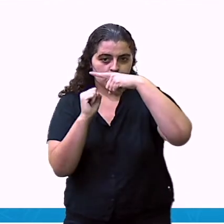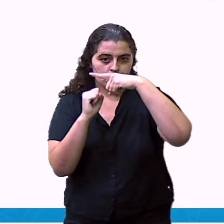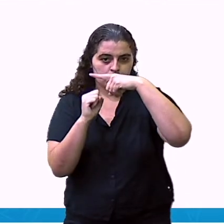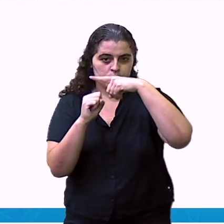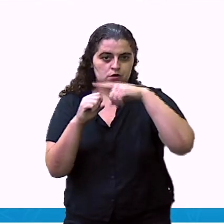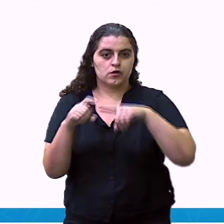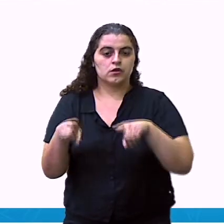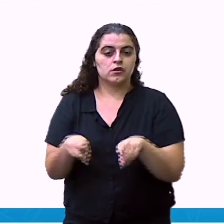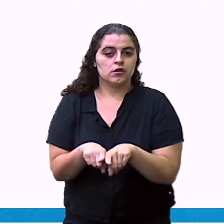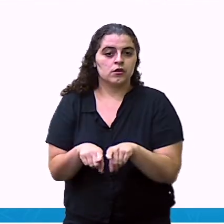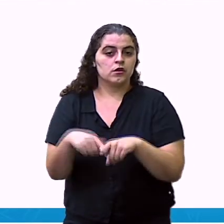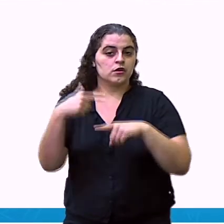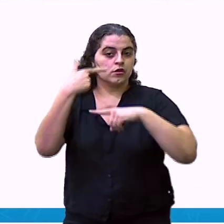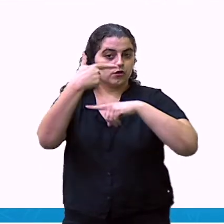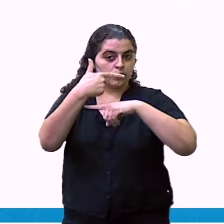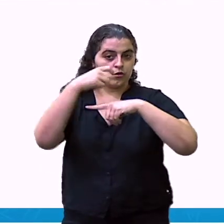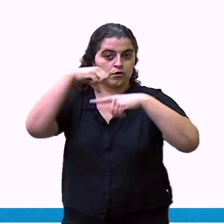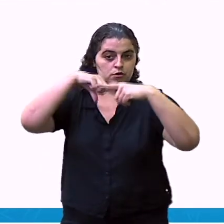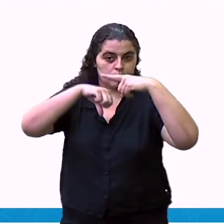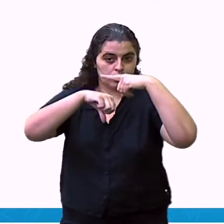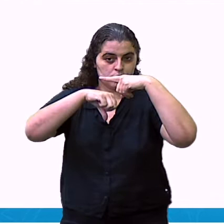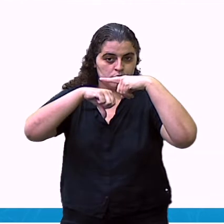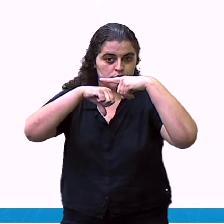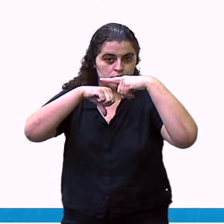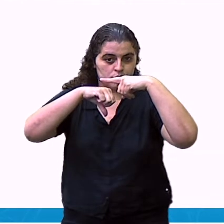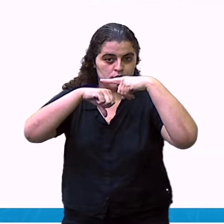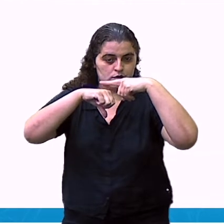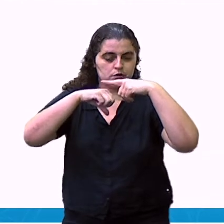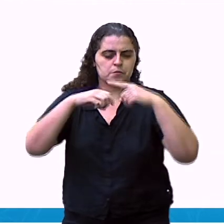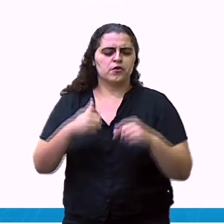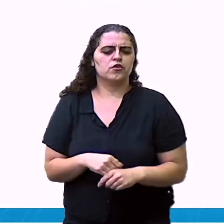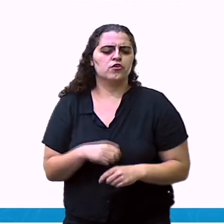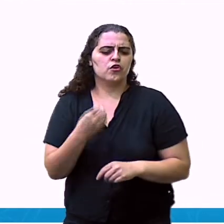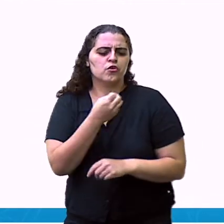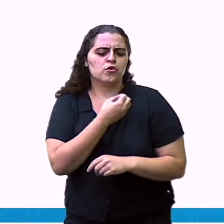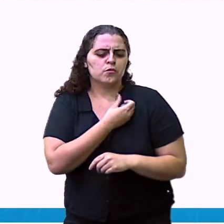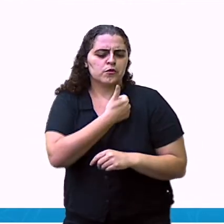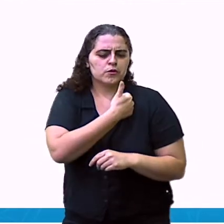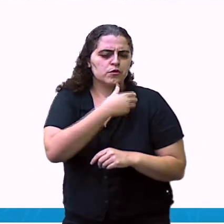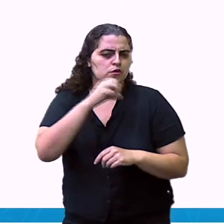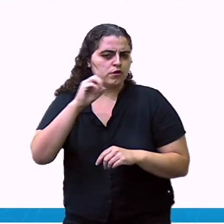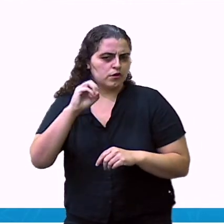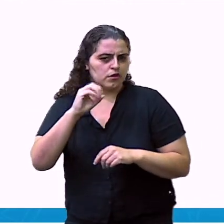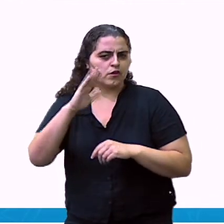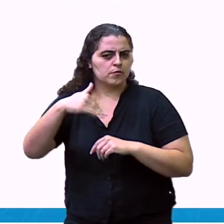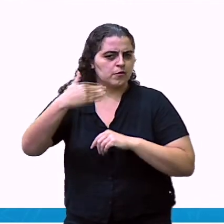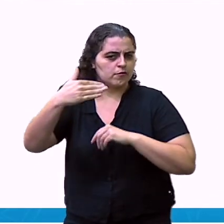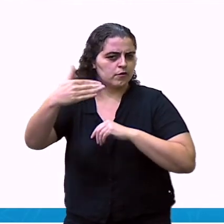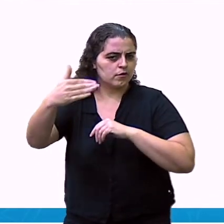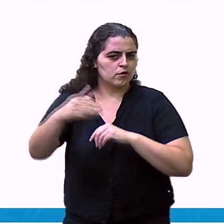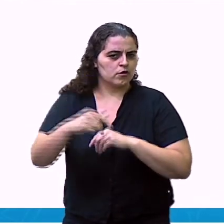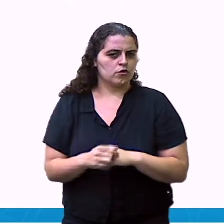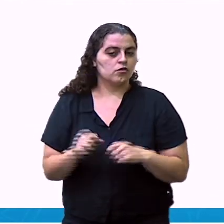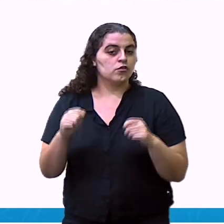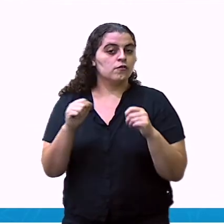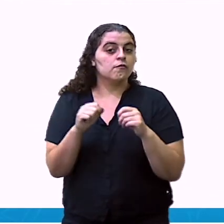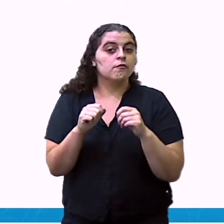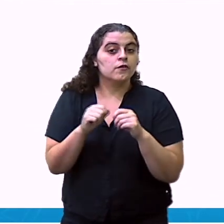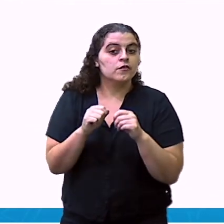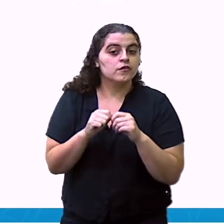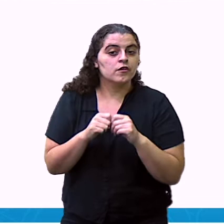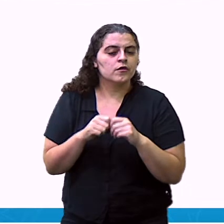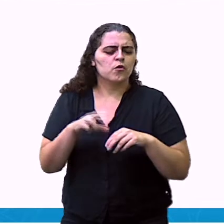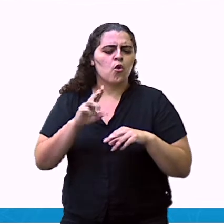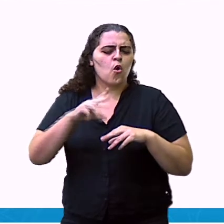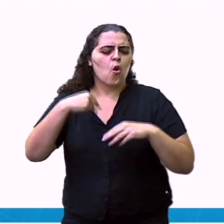e 2/9. A partir do número 10 e mais para frente, nós fazemos outro tipo